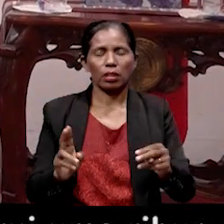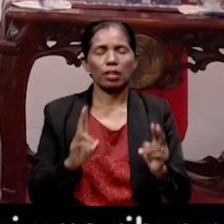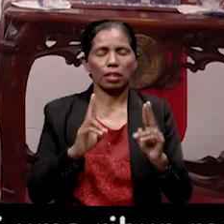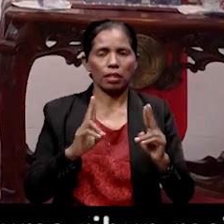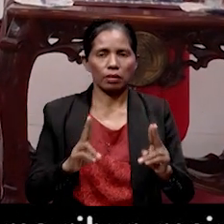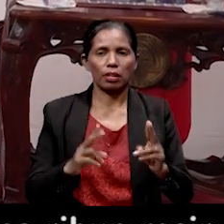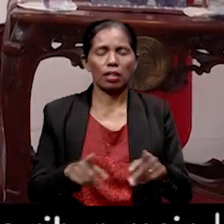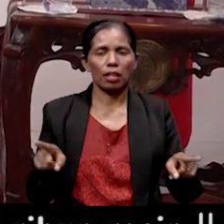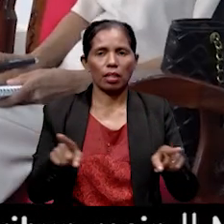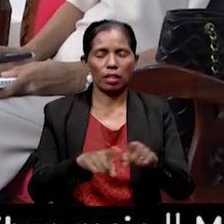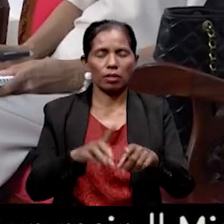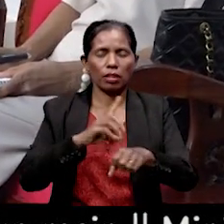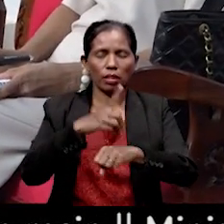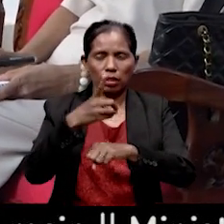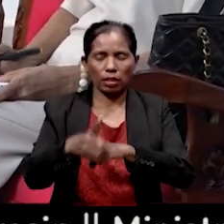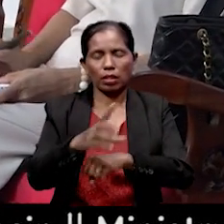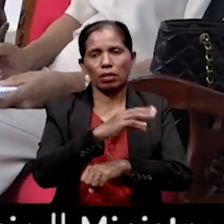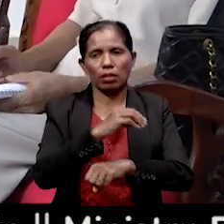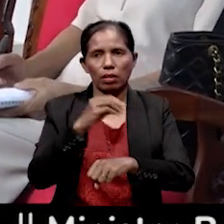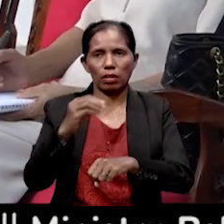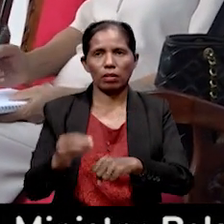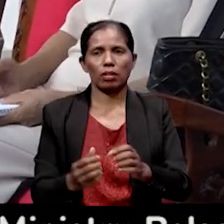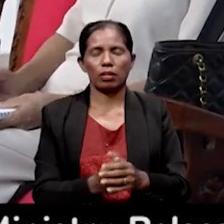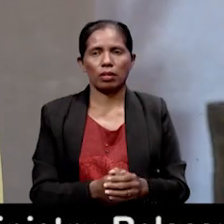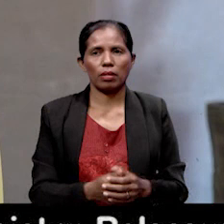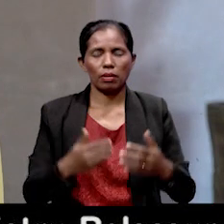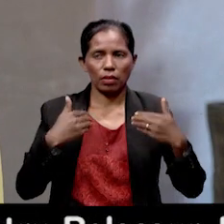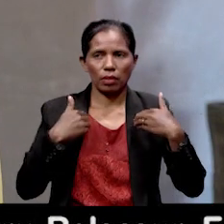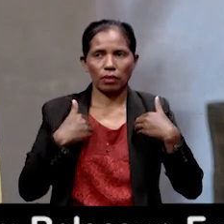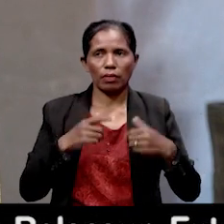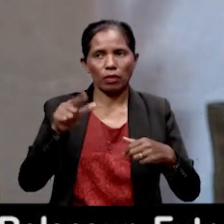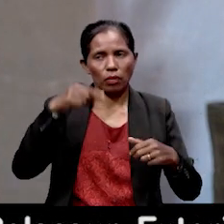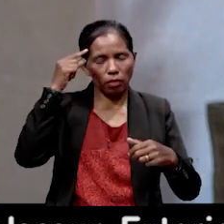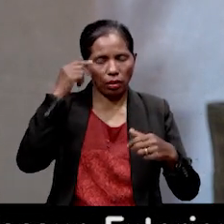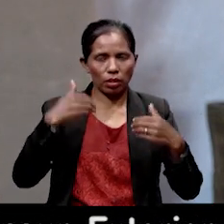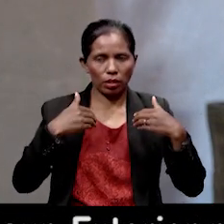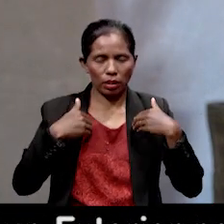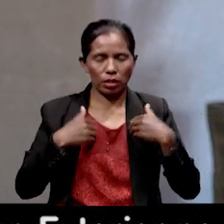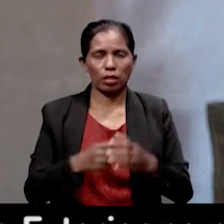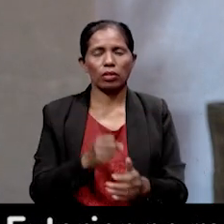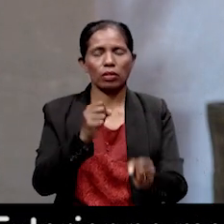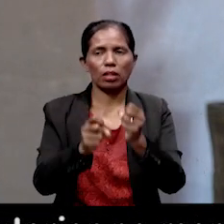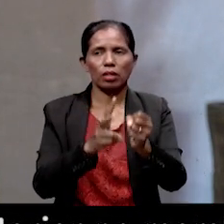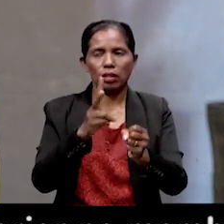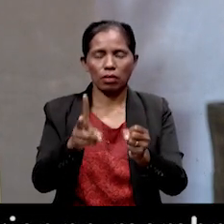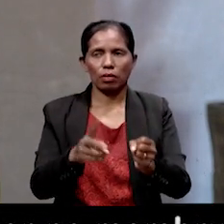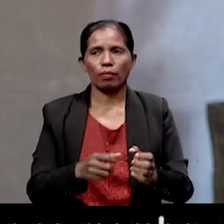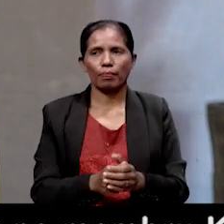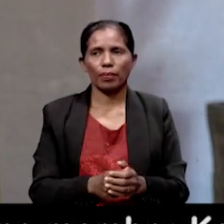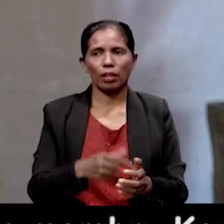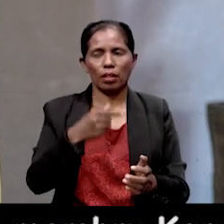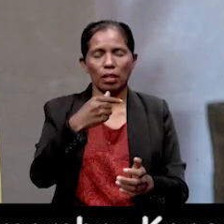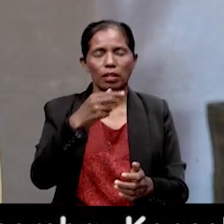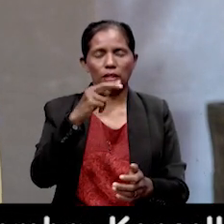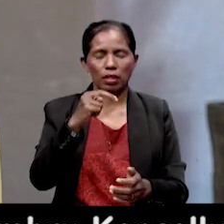urgência. Hanesan inundação no incêndio nebe acontece. Governo, não mostra a sociedade civil, não mostra a NGO